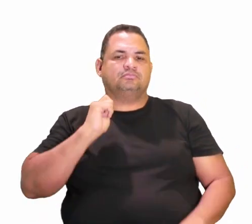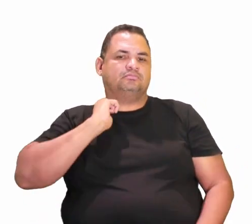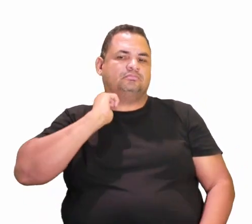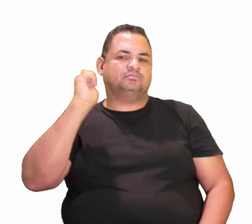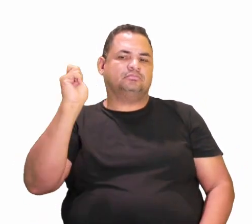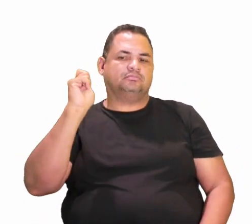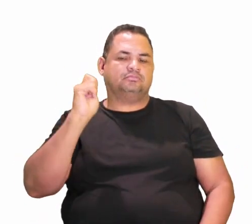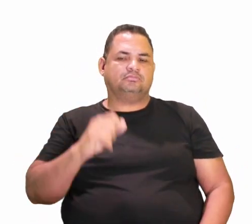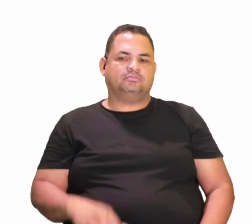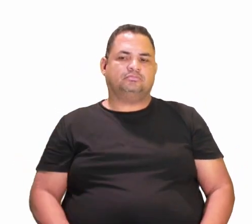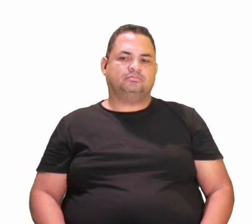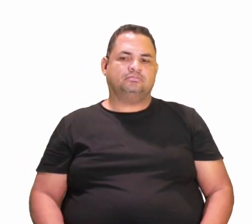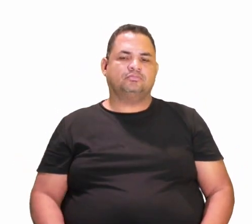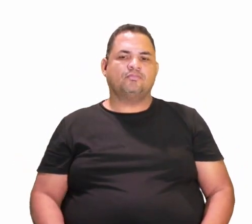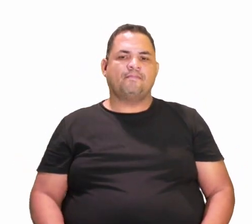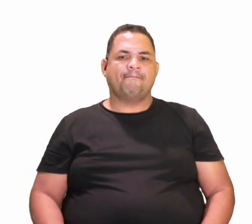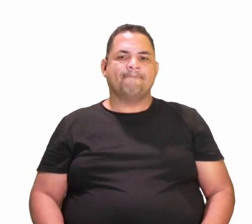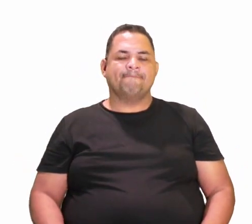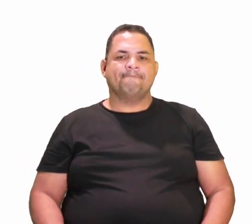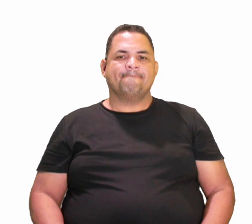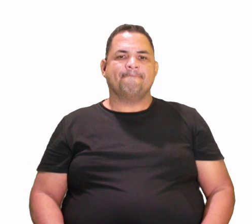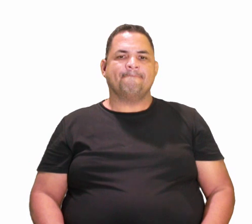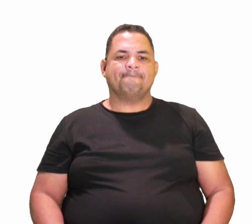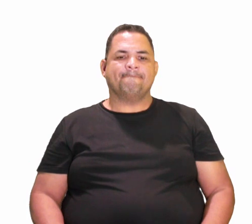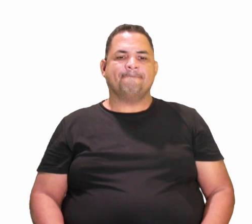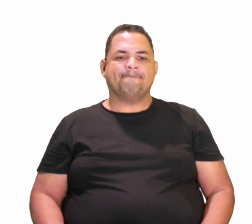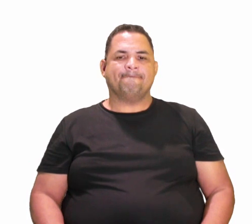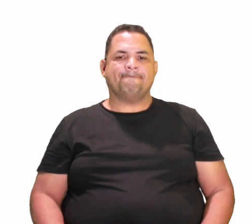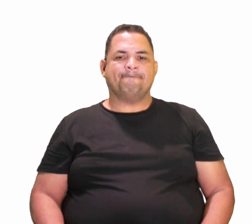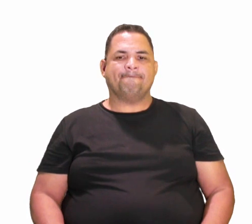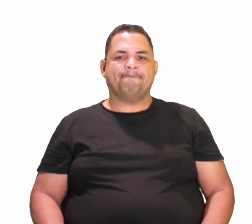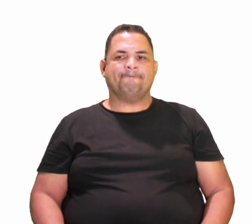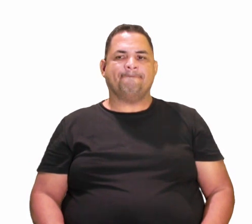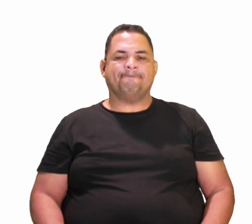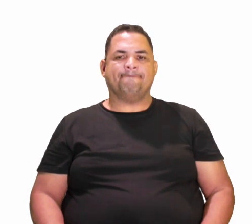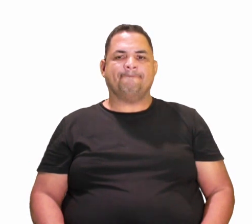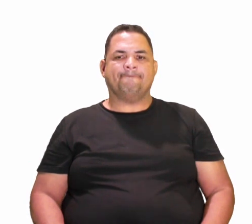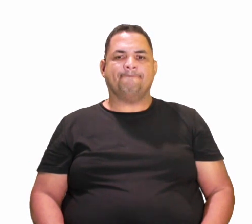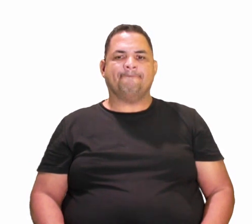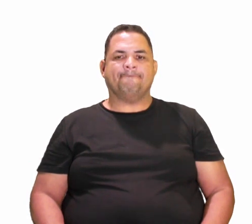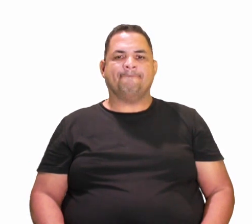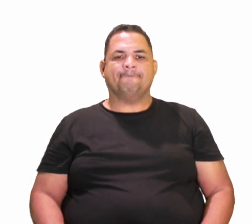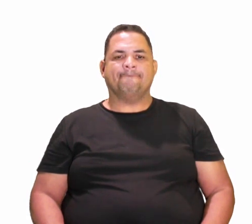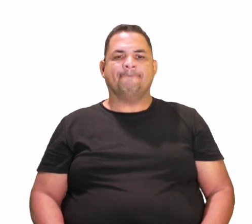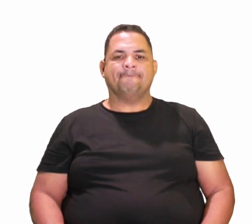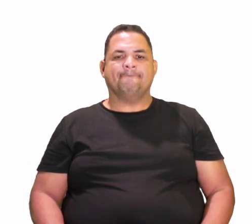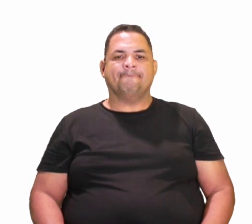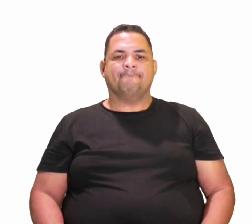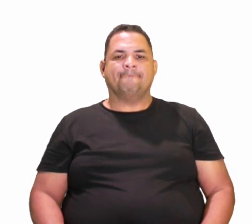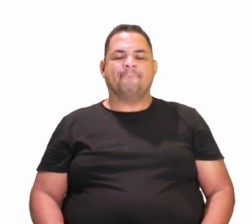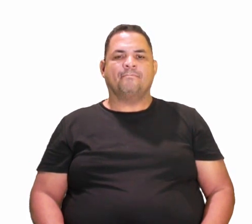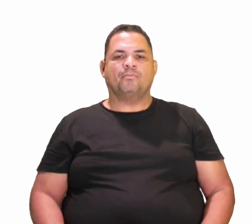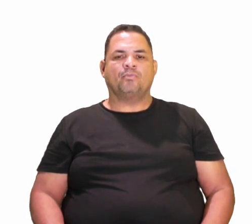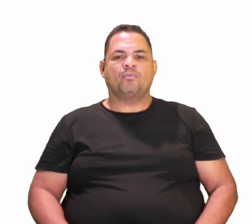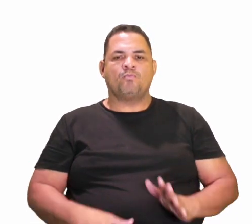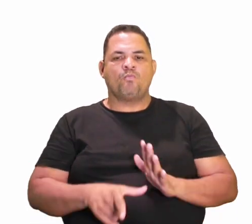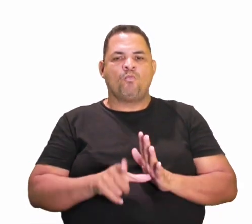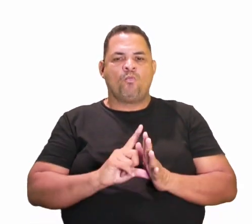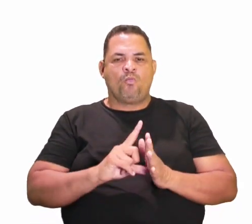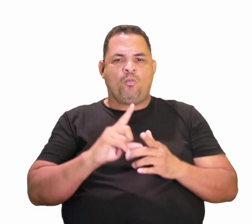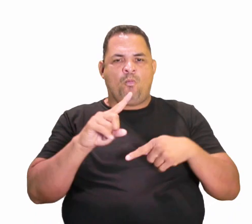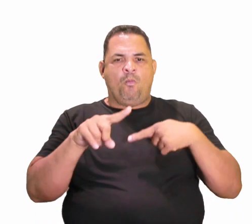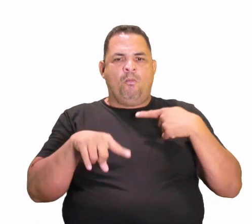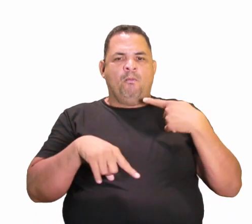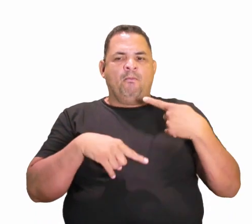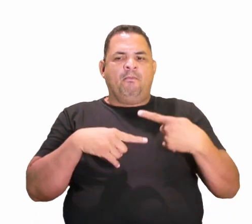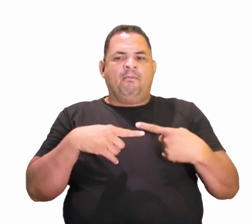April, em abril. Então assim, it's in April, em abril. Antes de eu passar